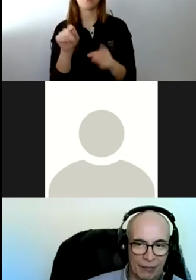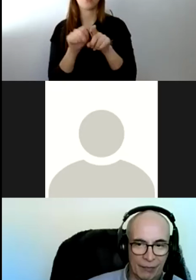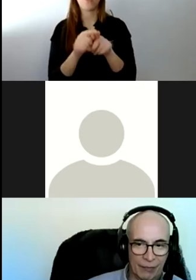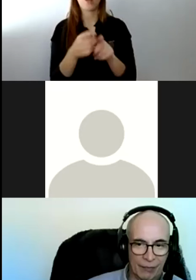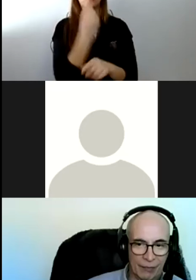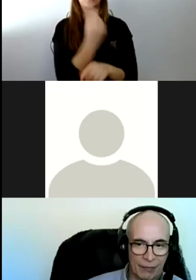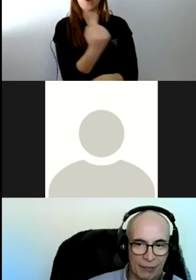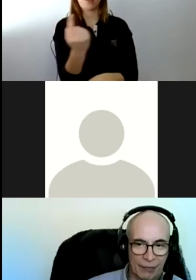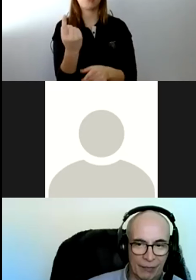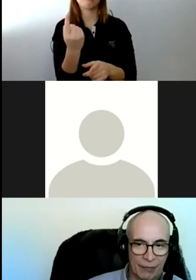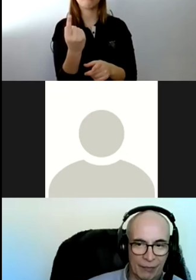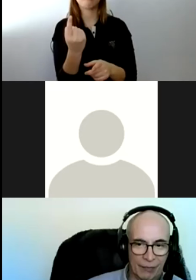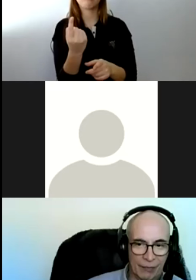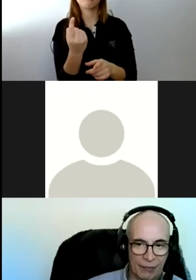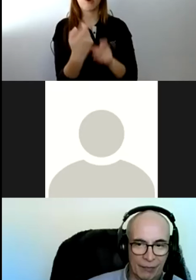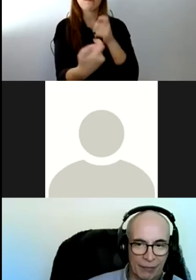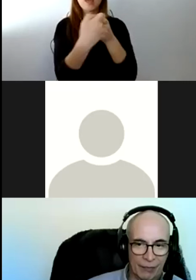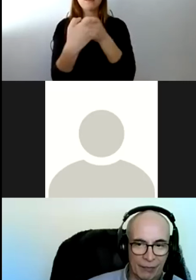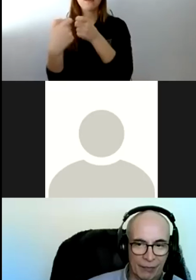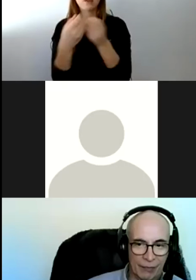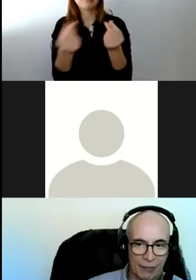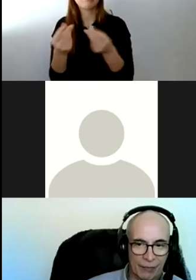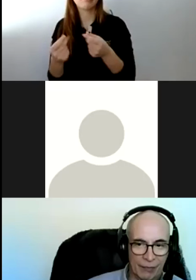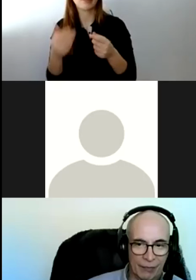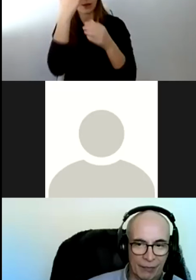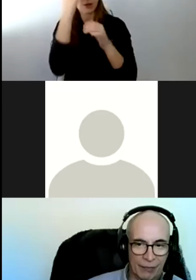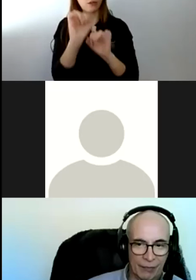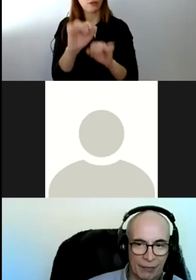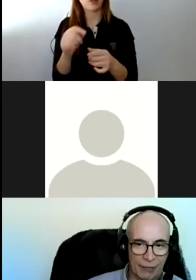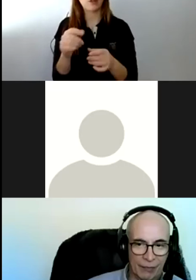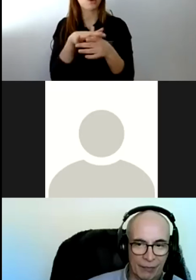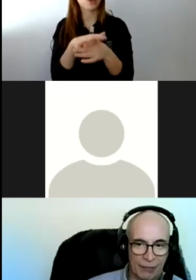aluno, das suas capacidades e dos seus contextos de vida. Muito obrigada.